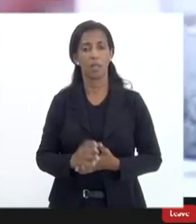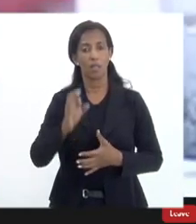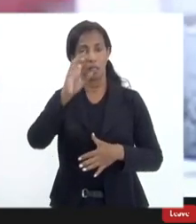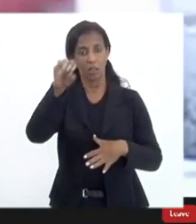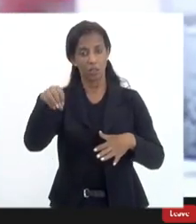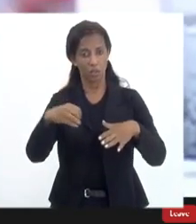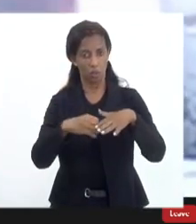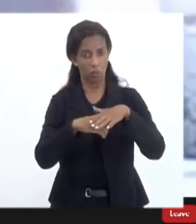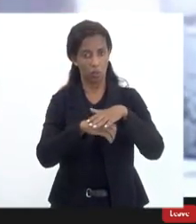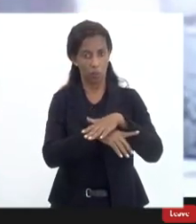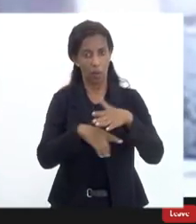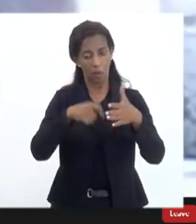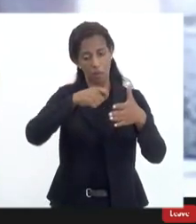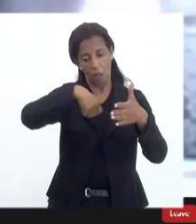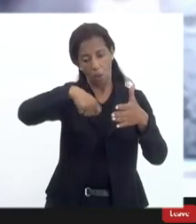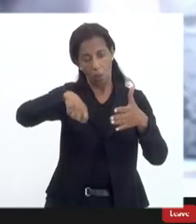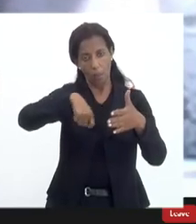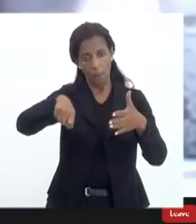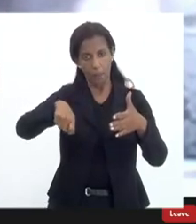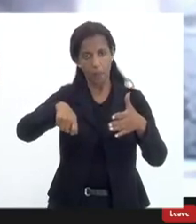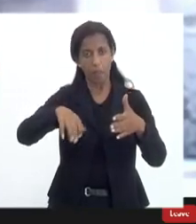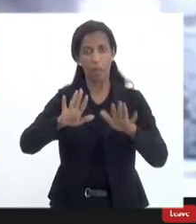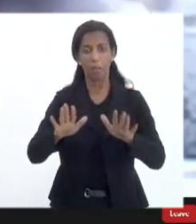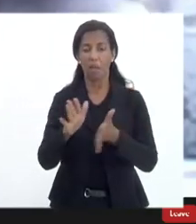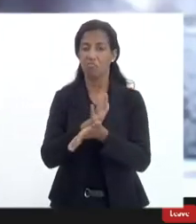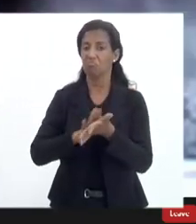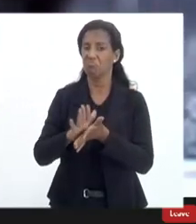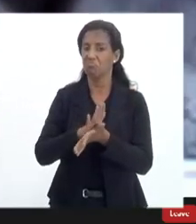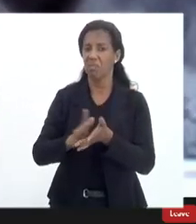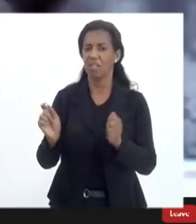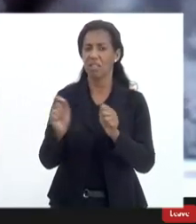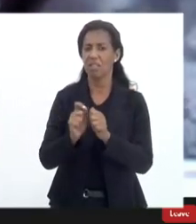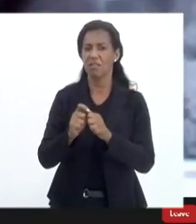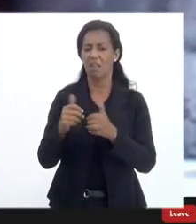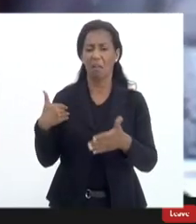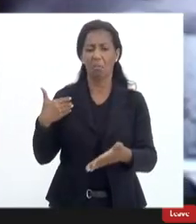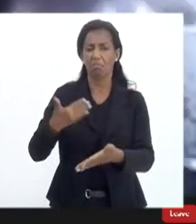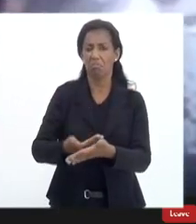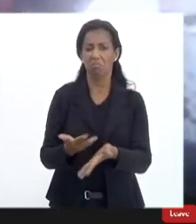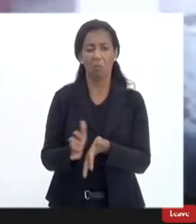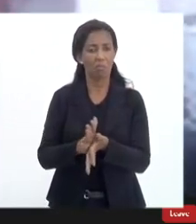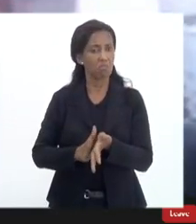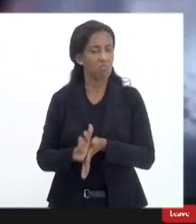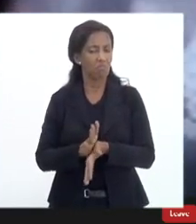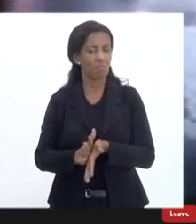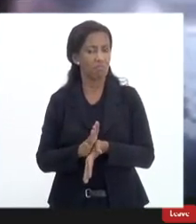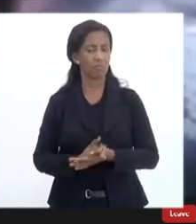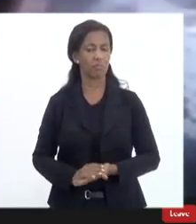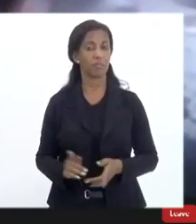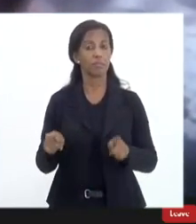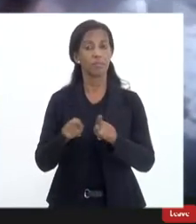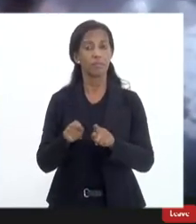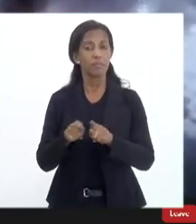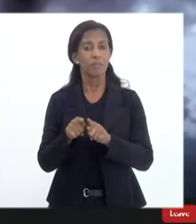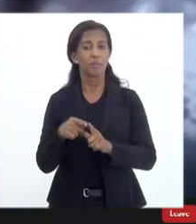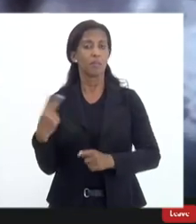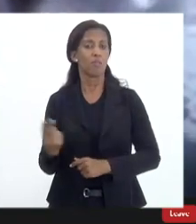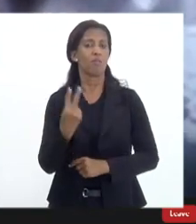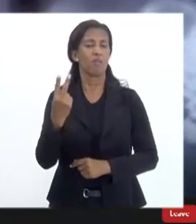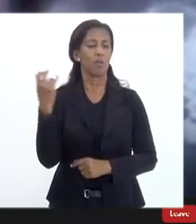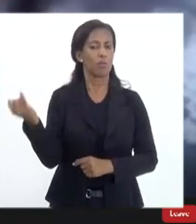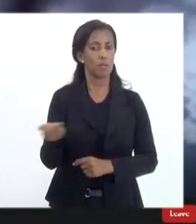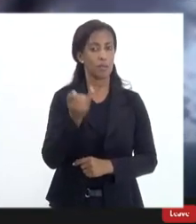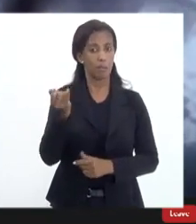descontingenciados nesta rubrica, mas nada se fez até agora. Além disso, valores